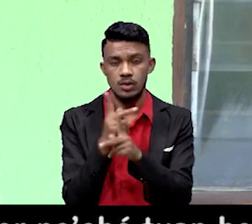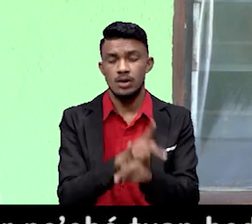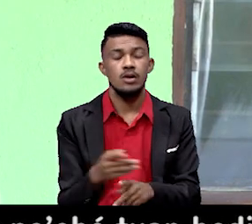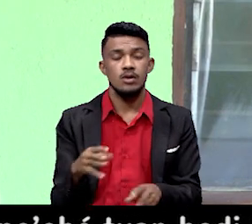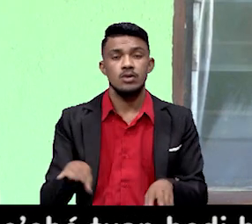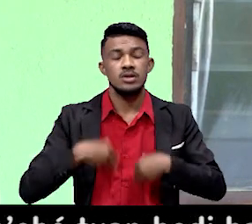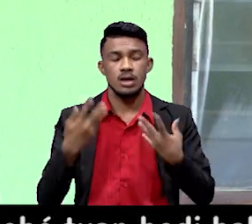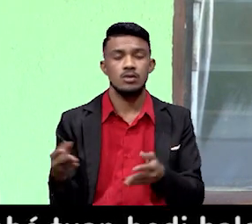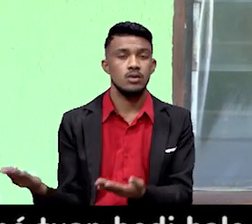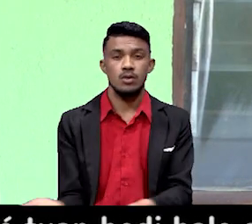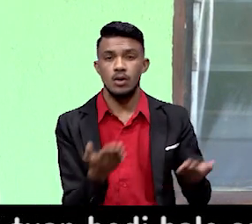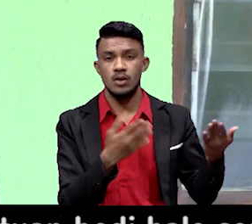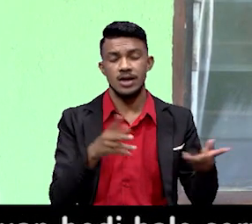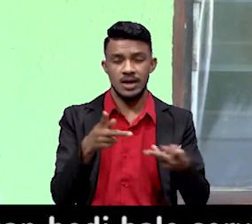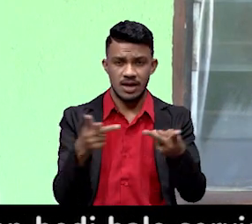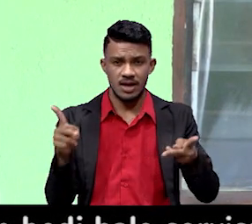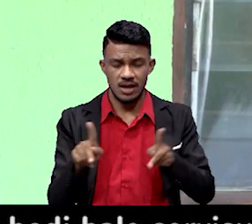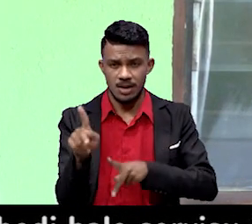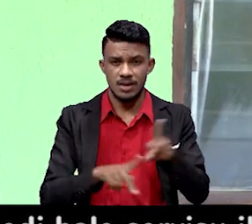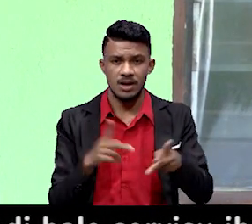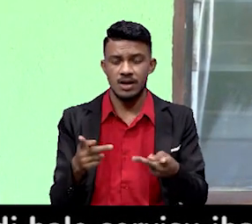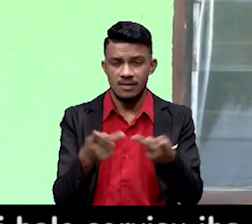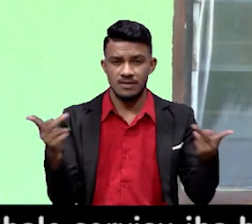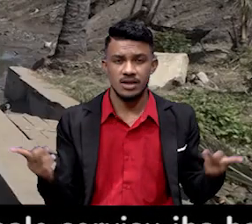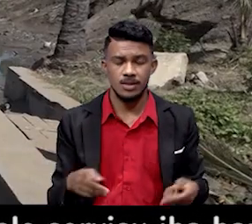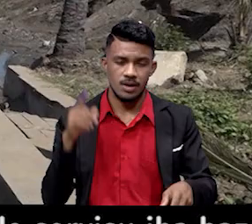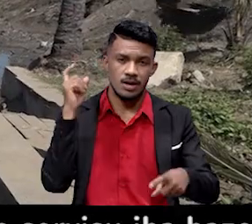sira ba fatin nebe ke labele risco.